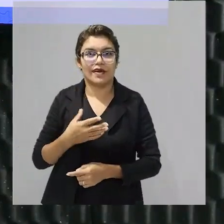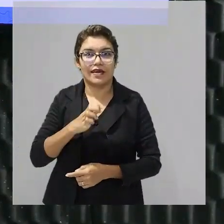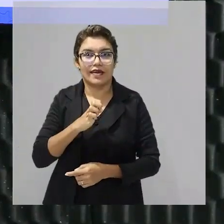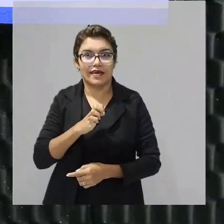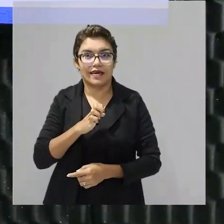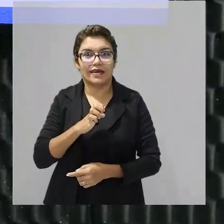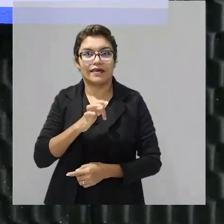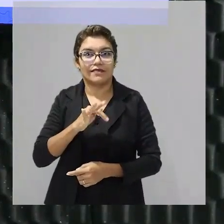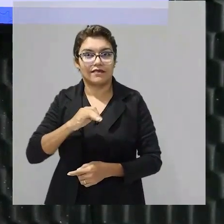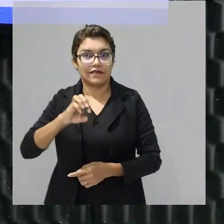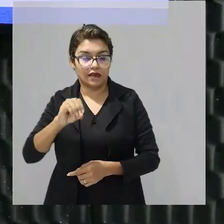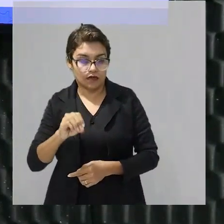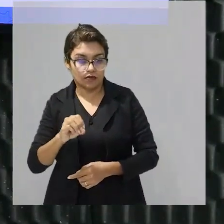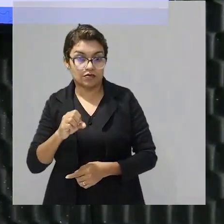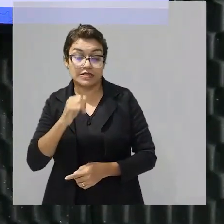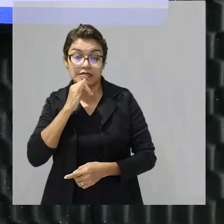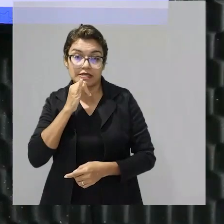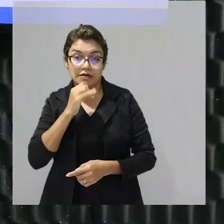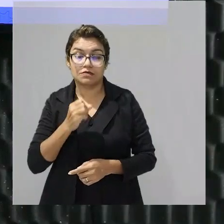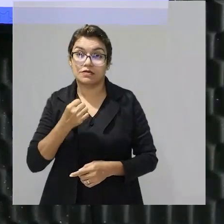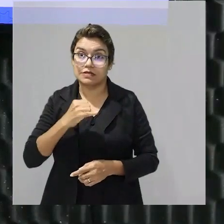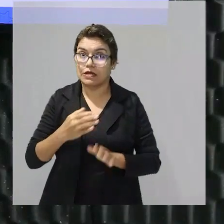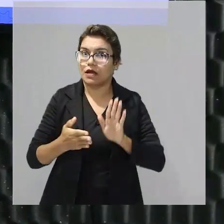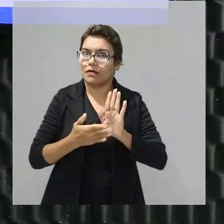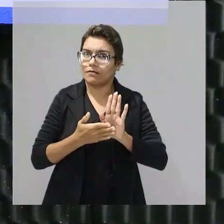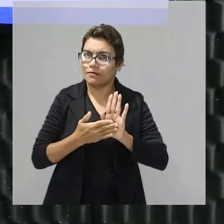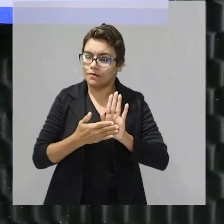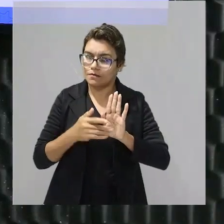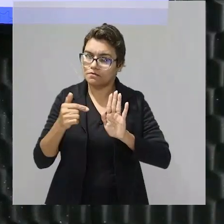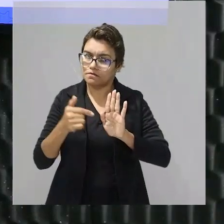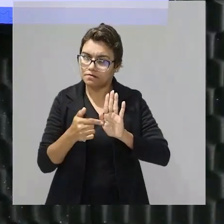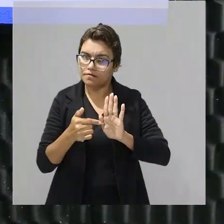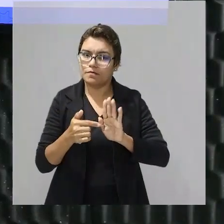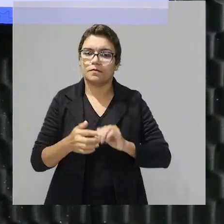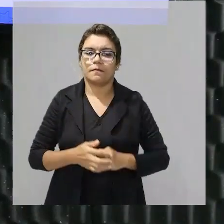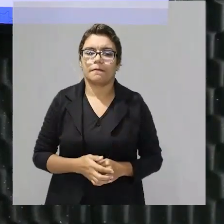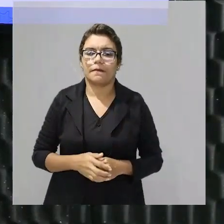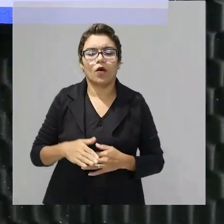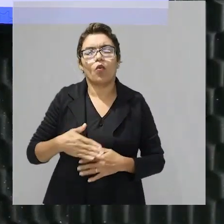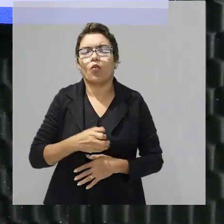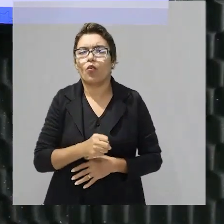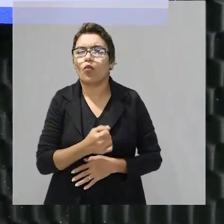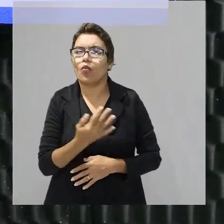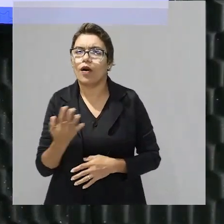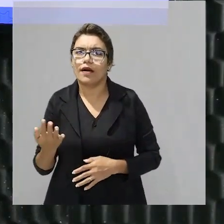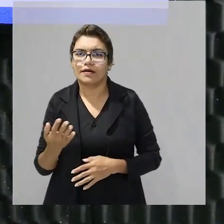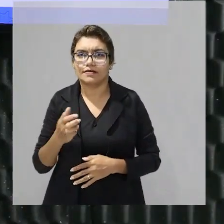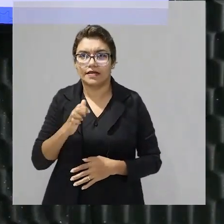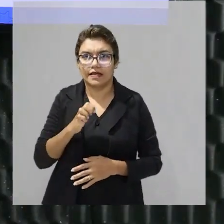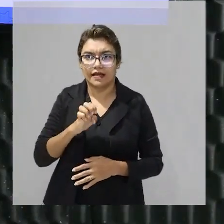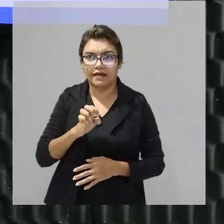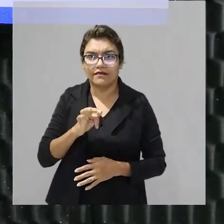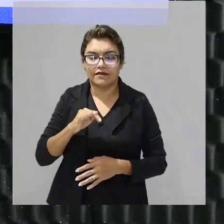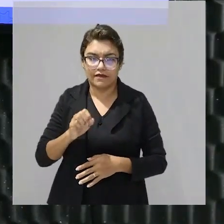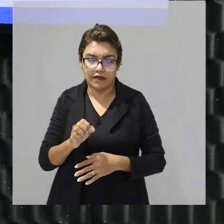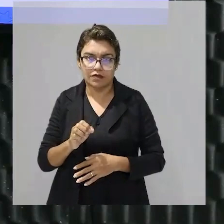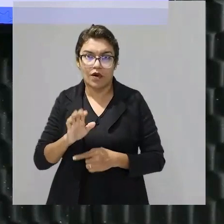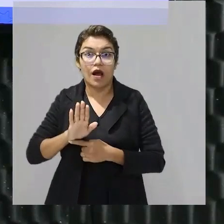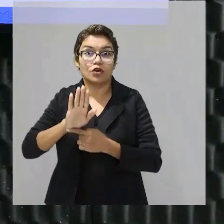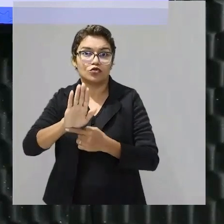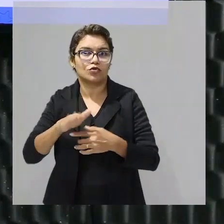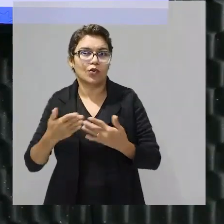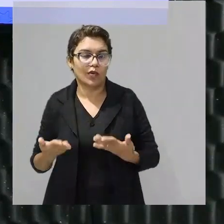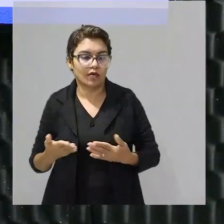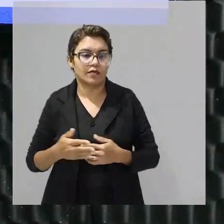discernir notícias falsas, barrando-as e, consequentemente, beneficiando o regime democrático. Estão